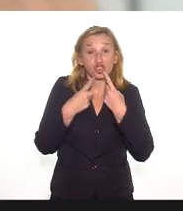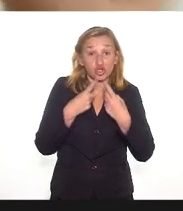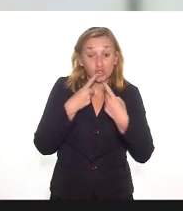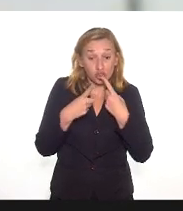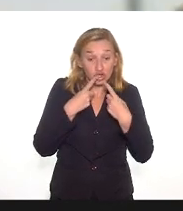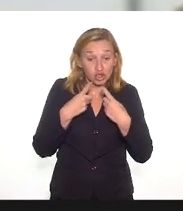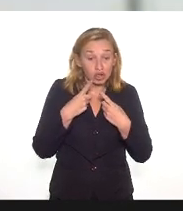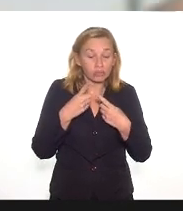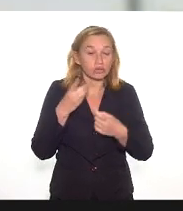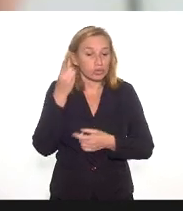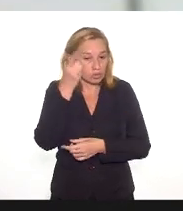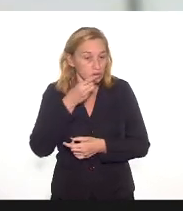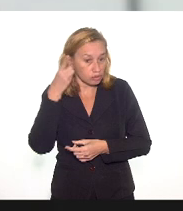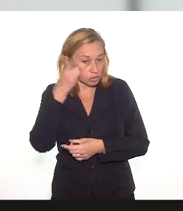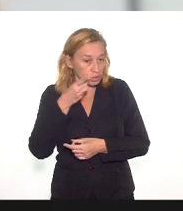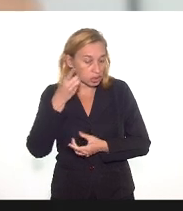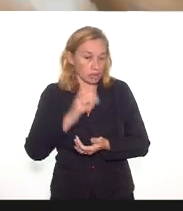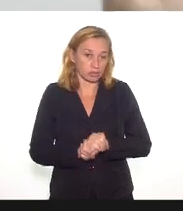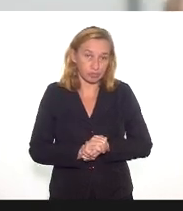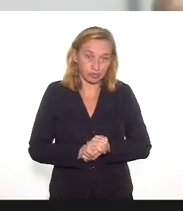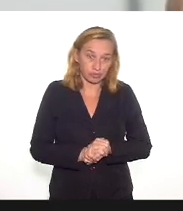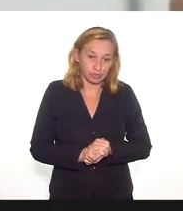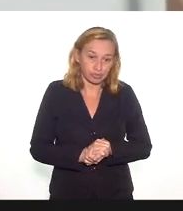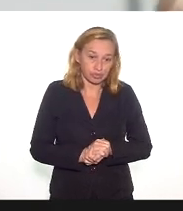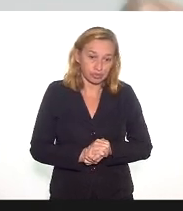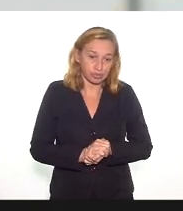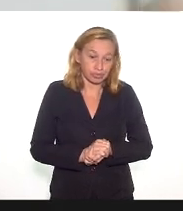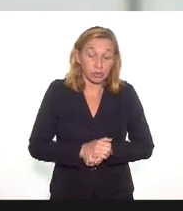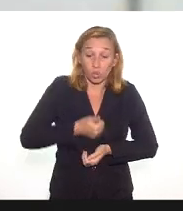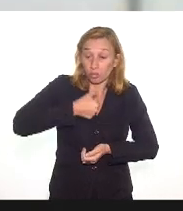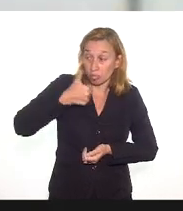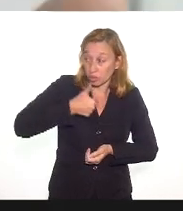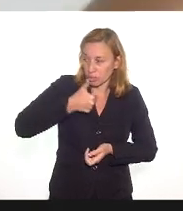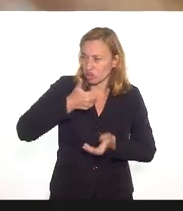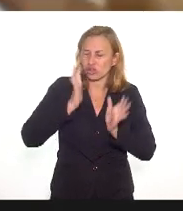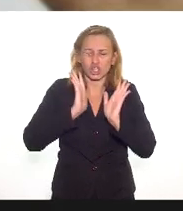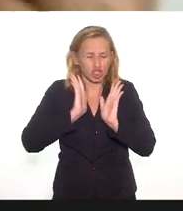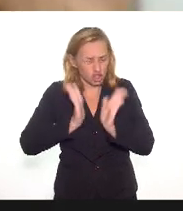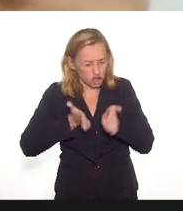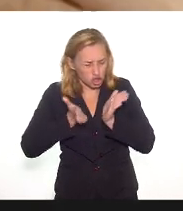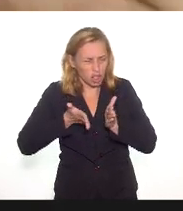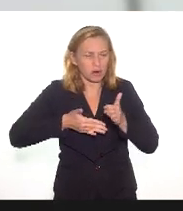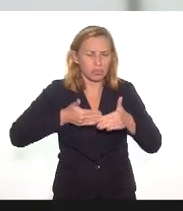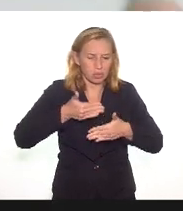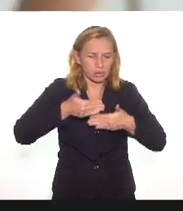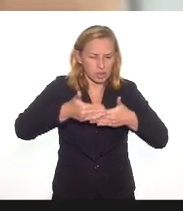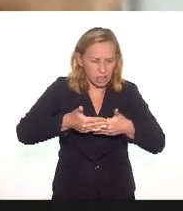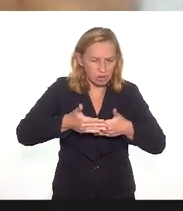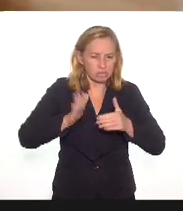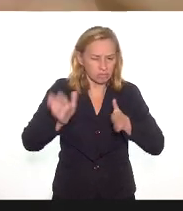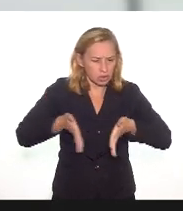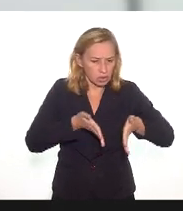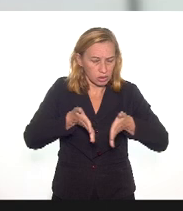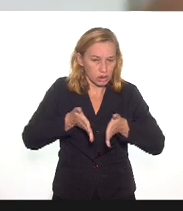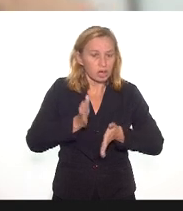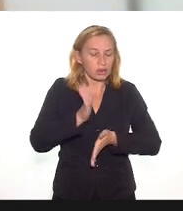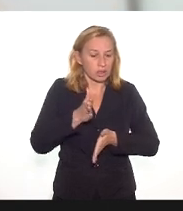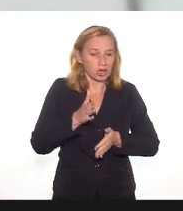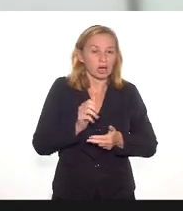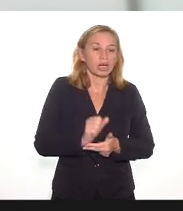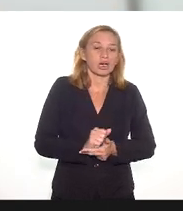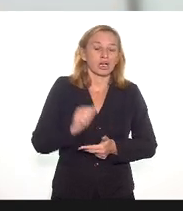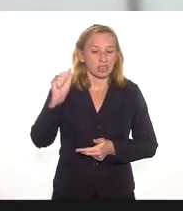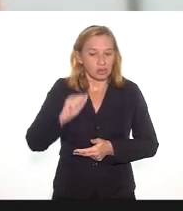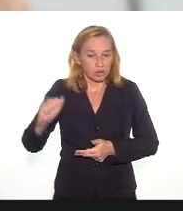no parlamento. O primeiro, que já está em processo de andamento, assessoria fiscal está